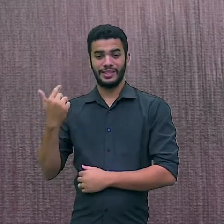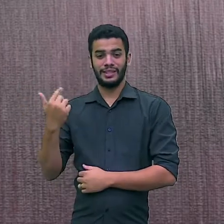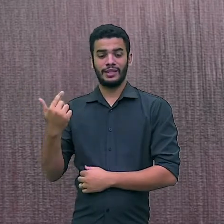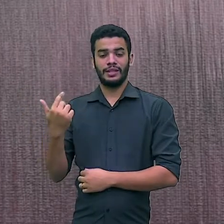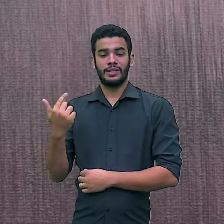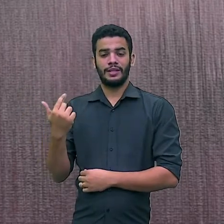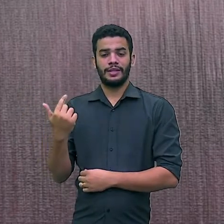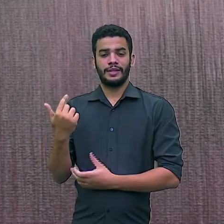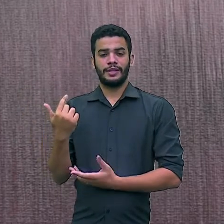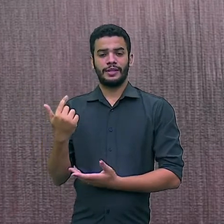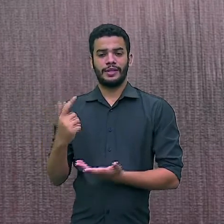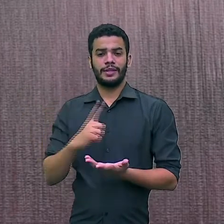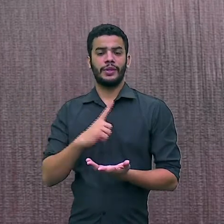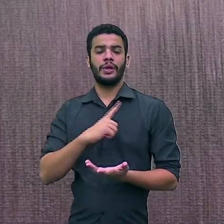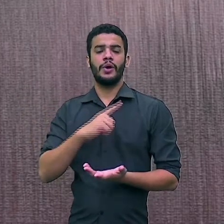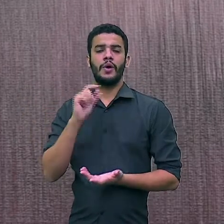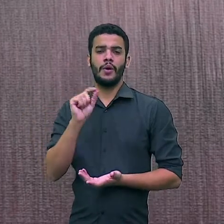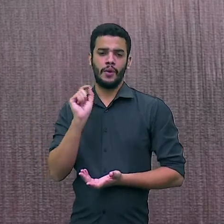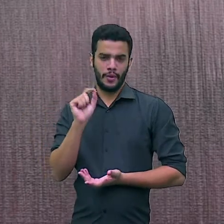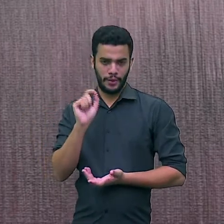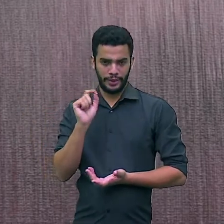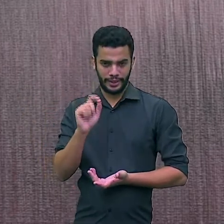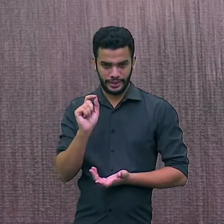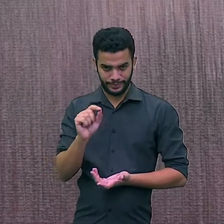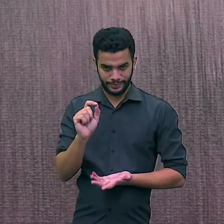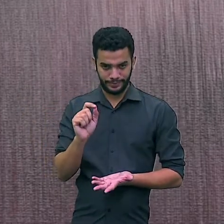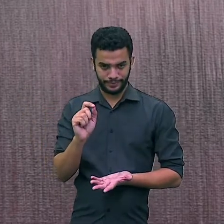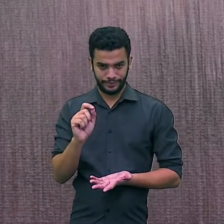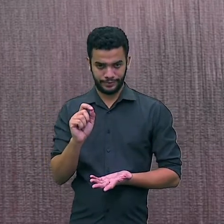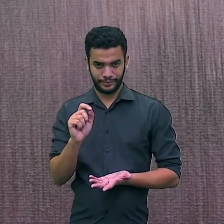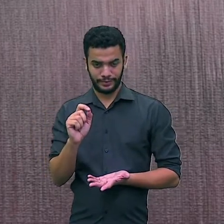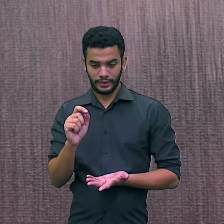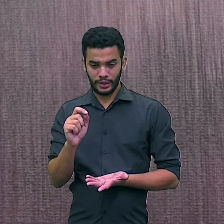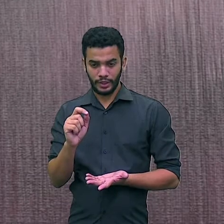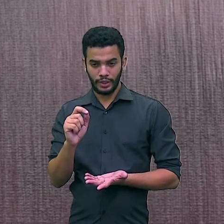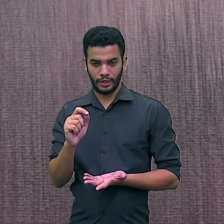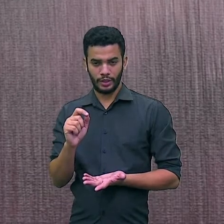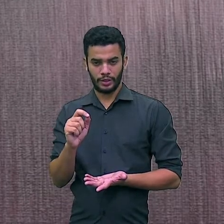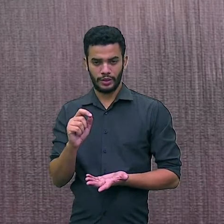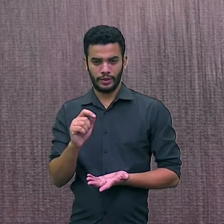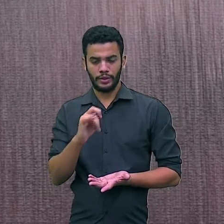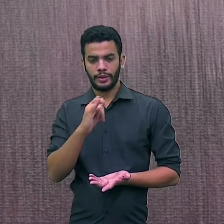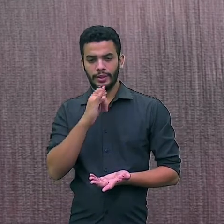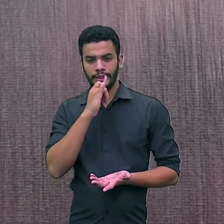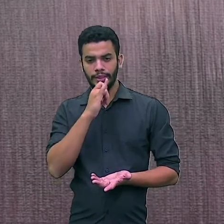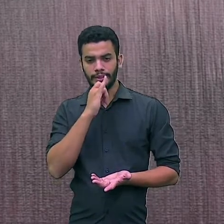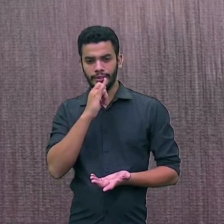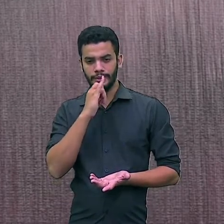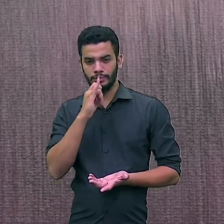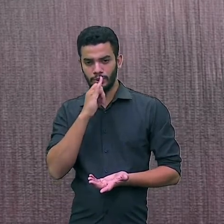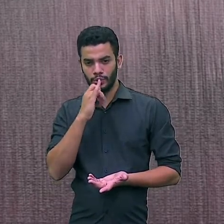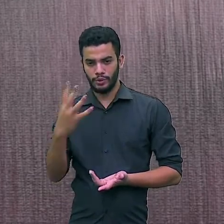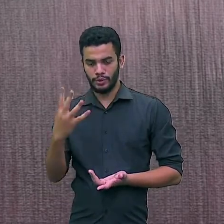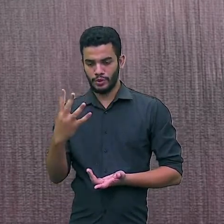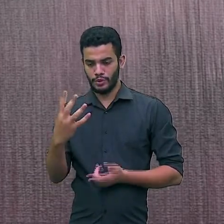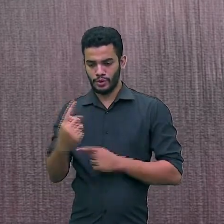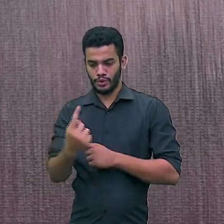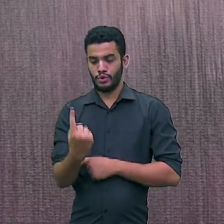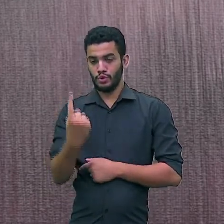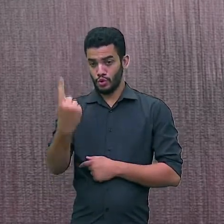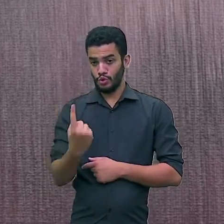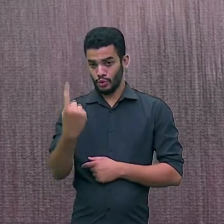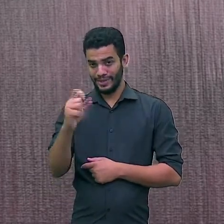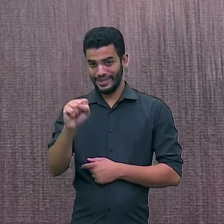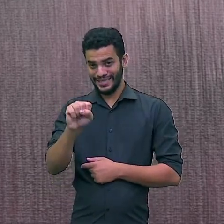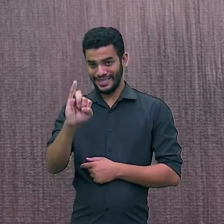do discurso. E eu te pergunto, quais são as pessoas do discurso? São eu, tu, ele